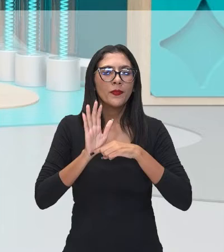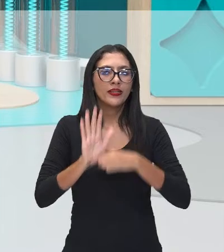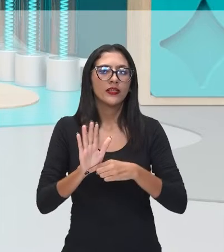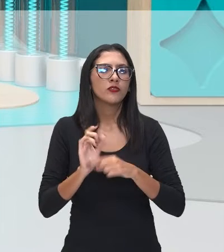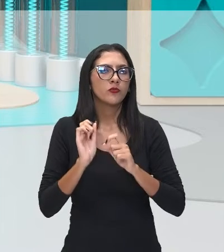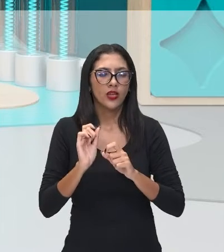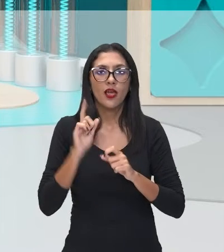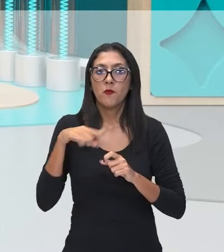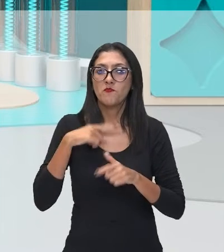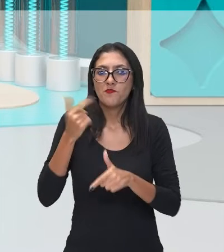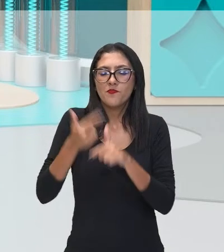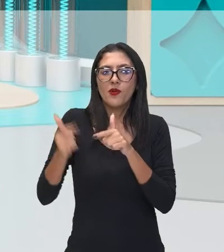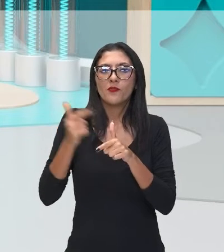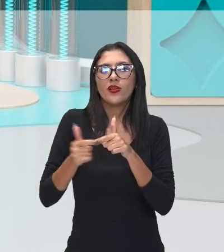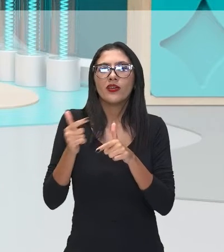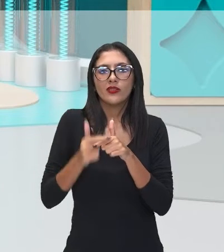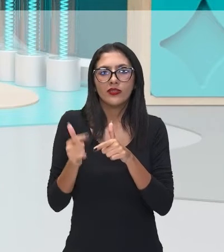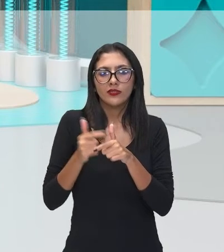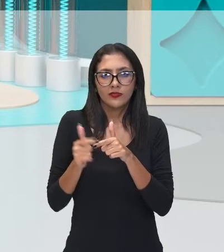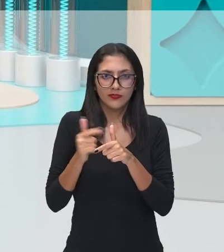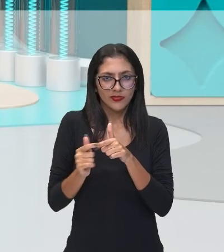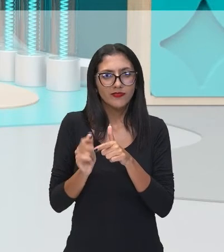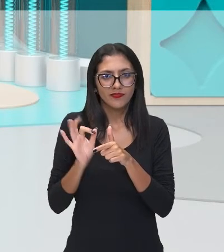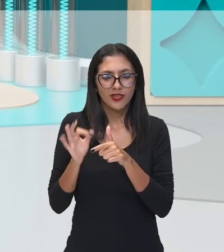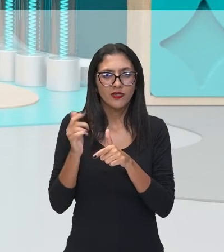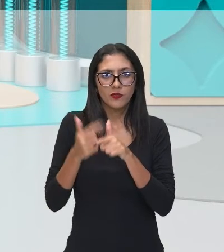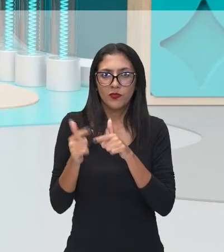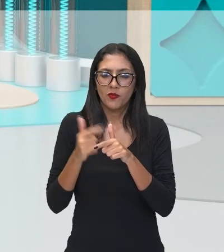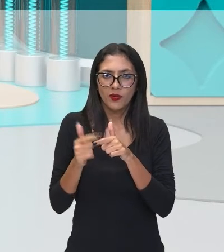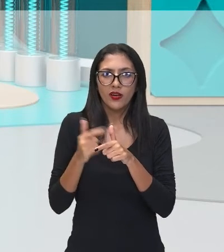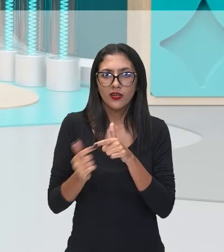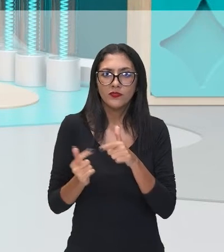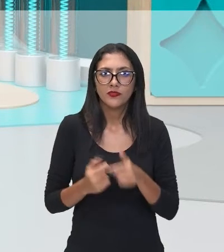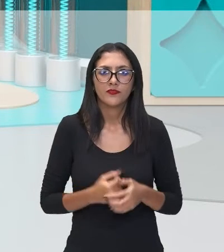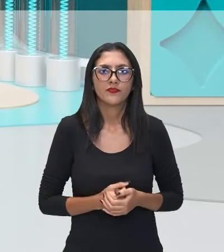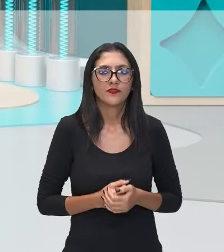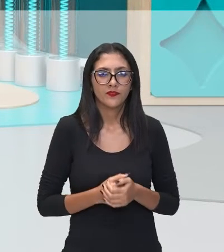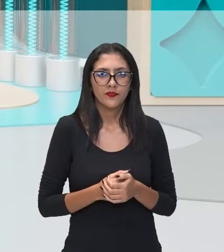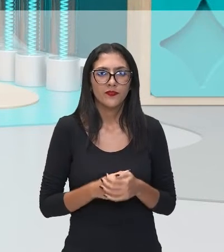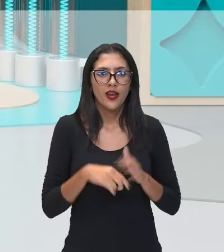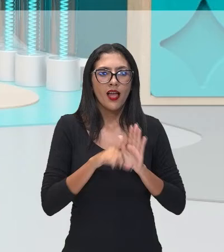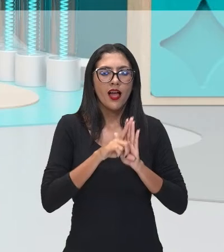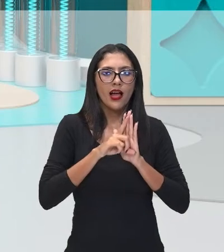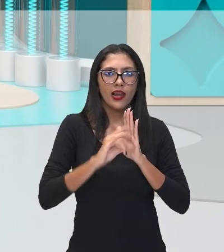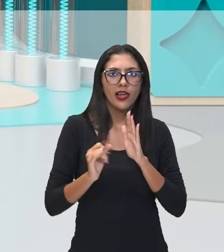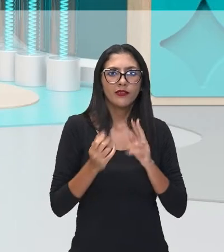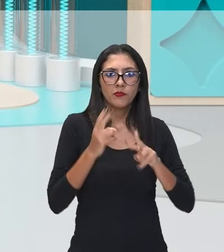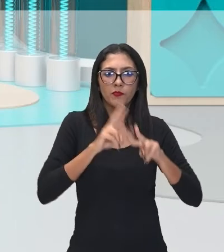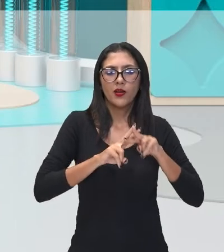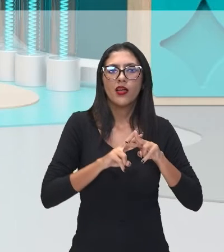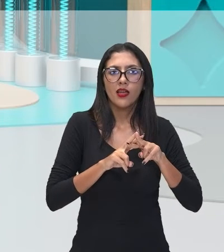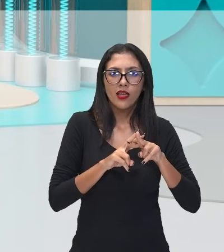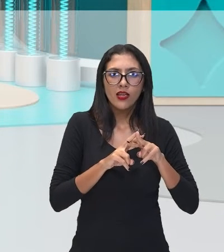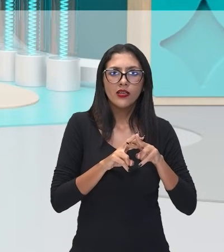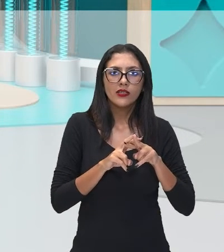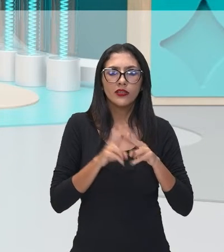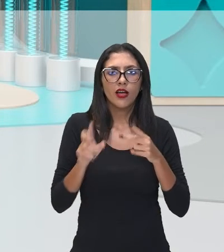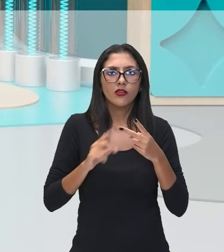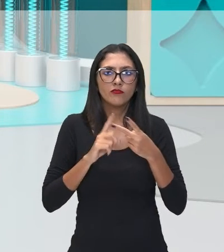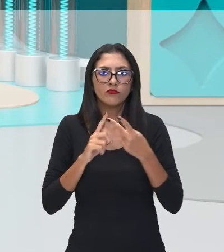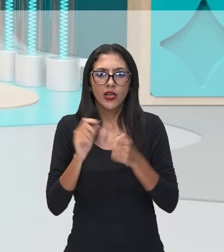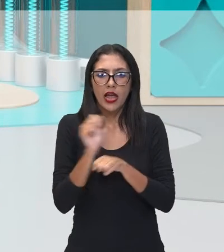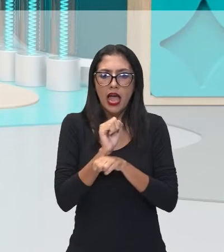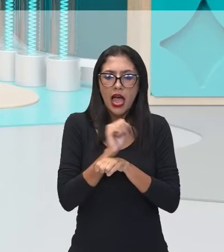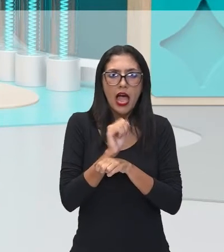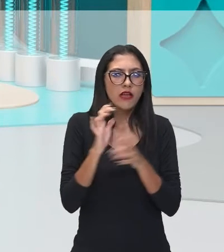problema. Se reduz a maioridade penal, surge esse outro tipo de problema. Então perceba que por isso que ele diz